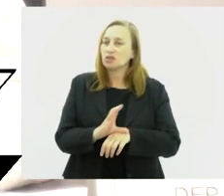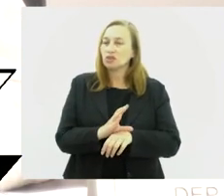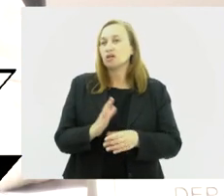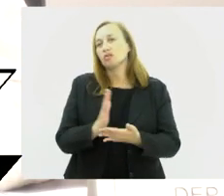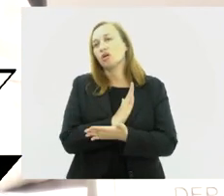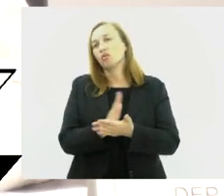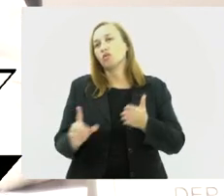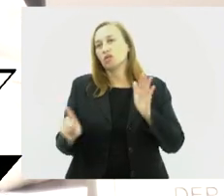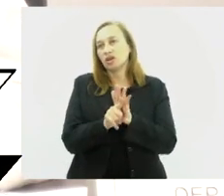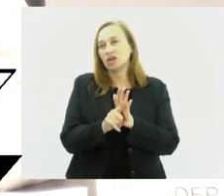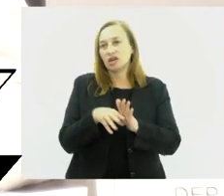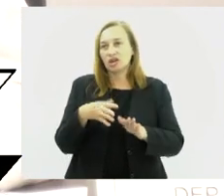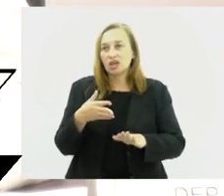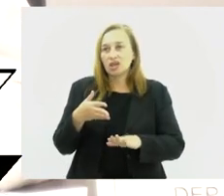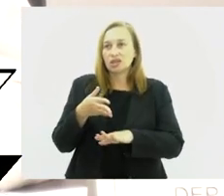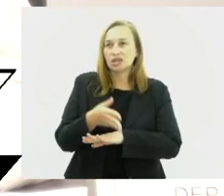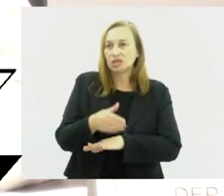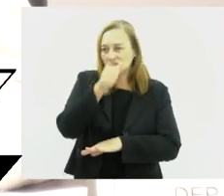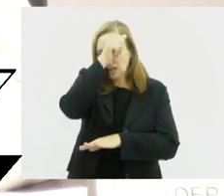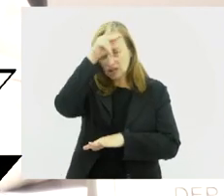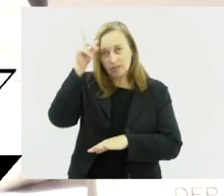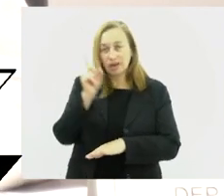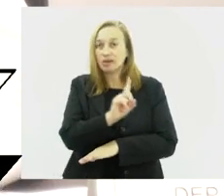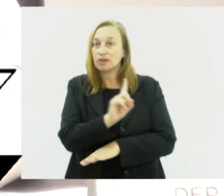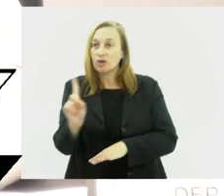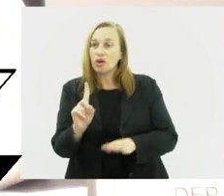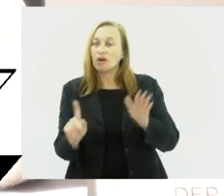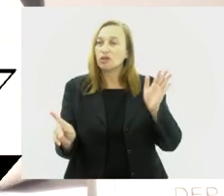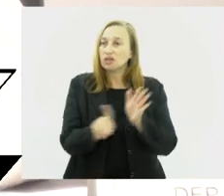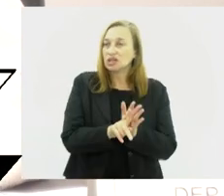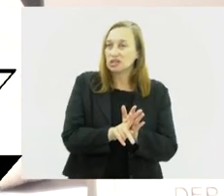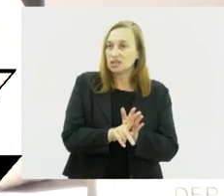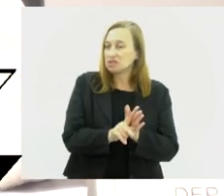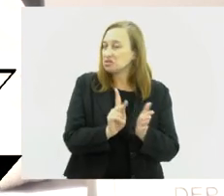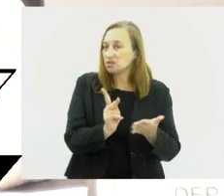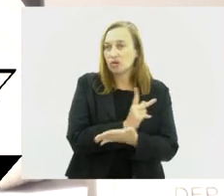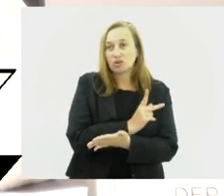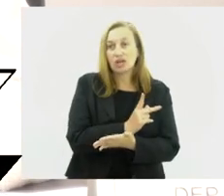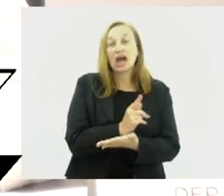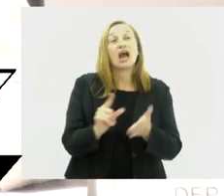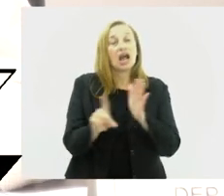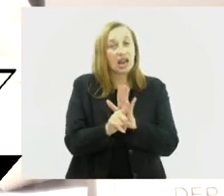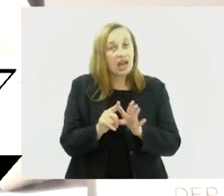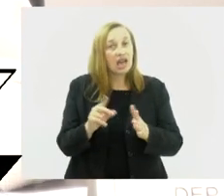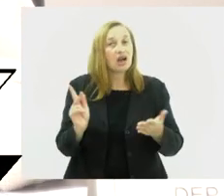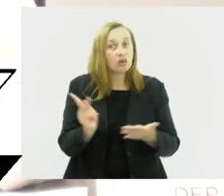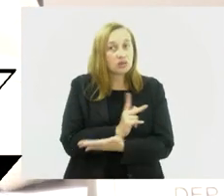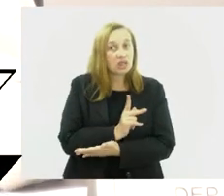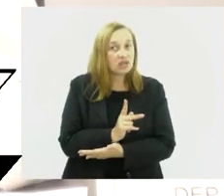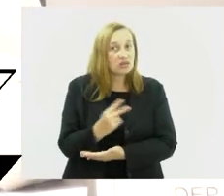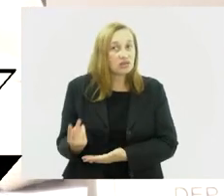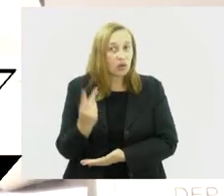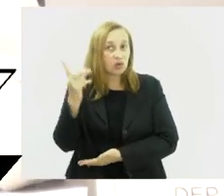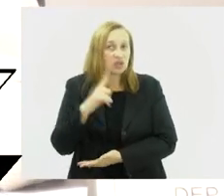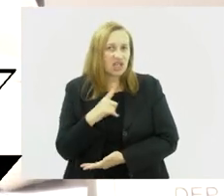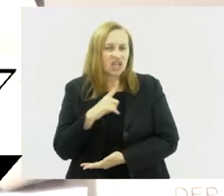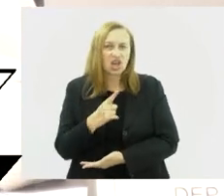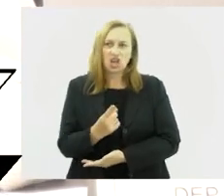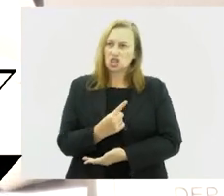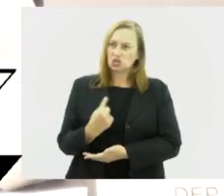de competência municipal. Tal não ocorreu. Ou seja, a lei está em vigor. Está em vigor. E ela vale na sua plenitude. Não cabe a